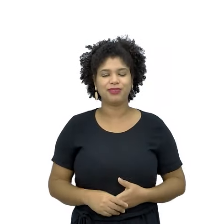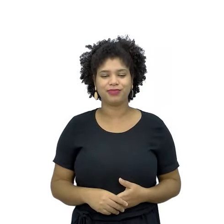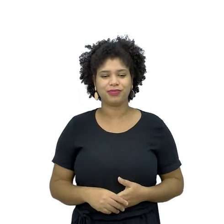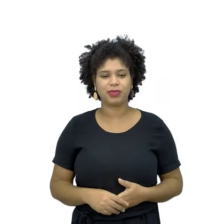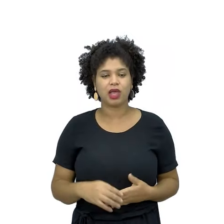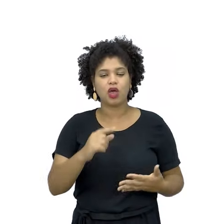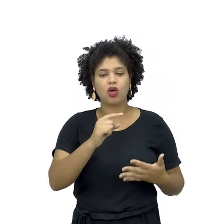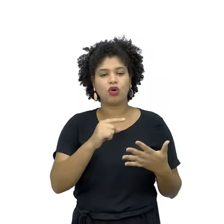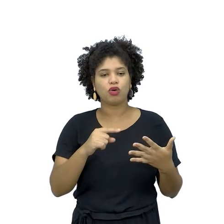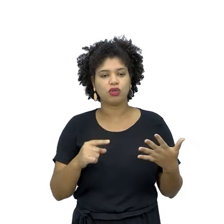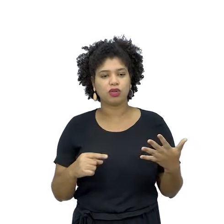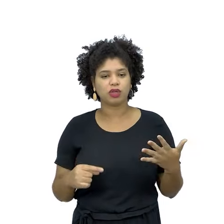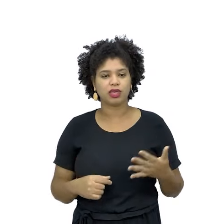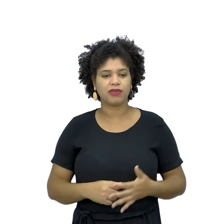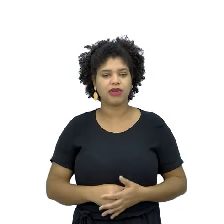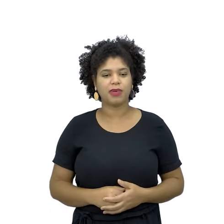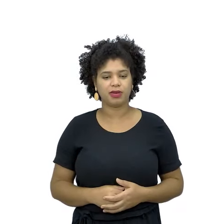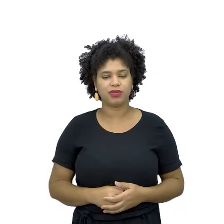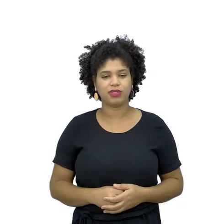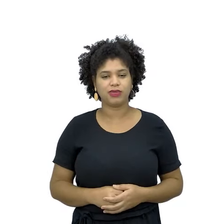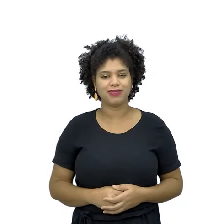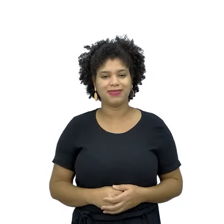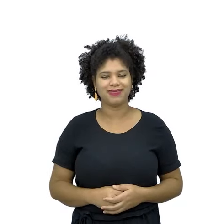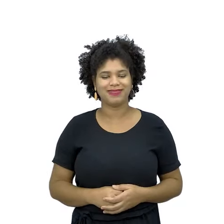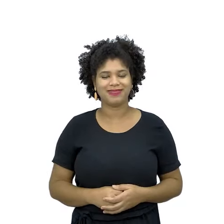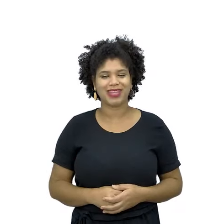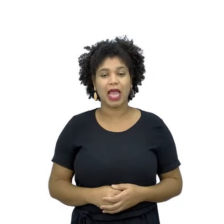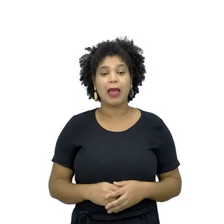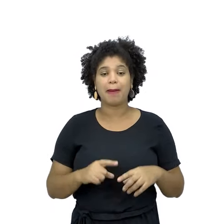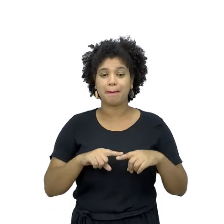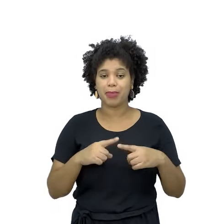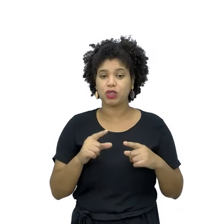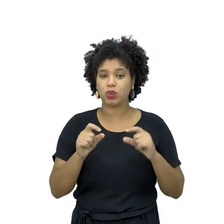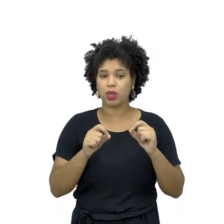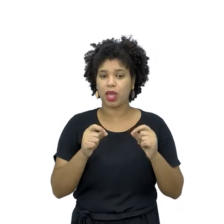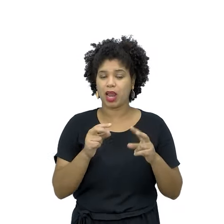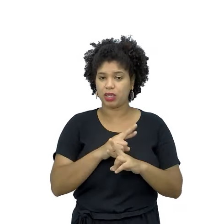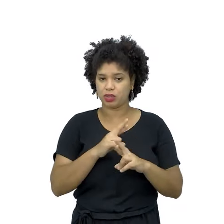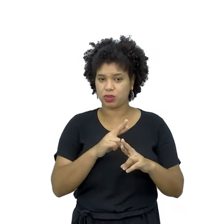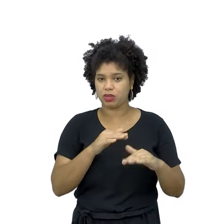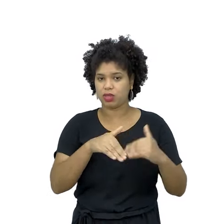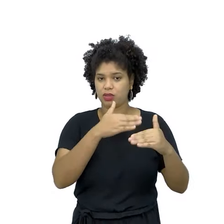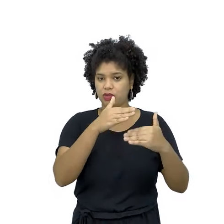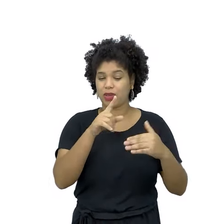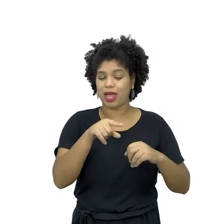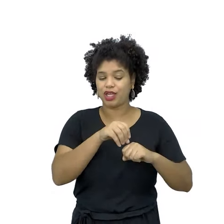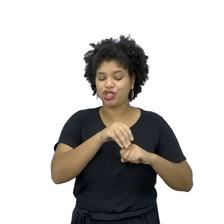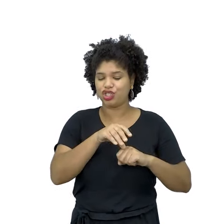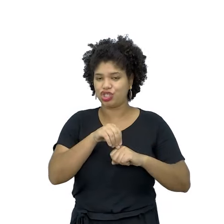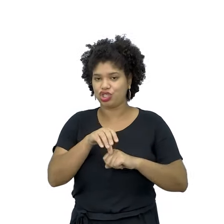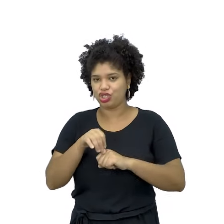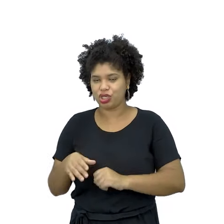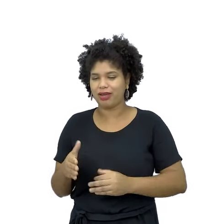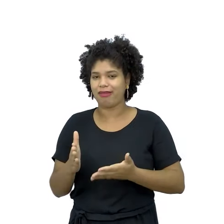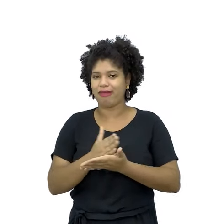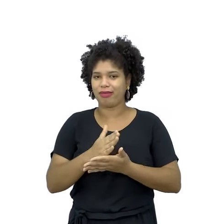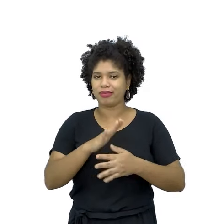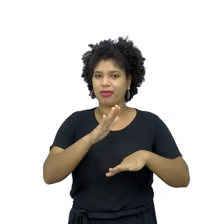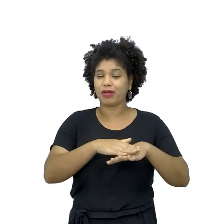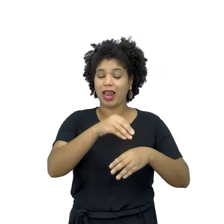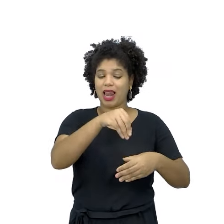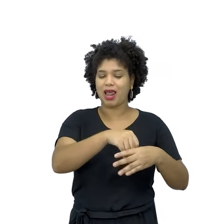aula propriamente dita, né, gente? Então, ele vai dar dicas dos procedimentos que serão usados